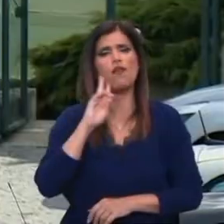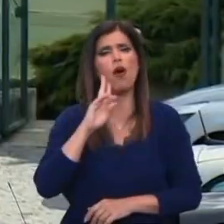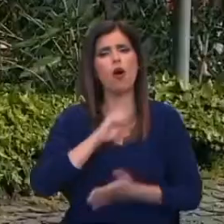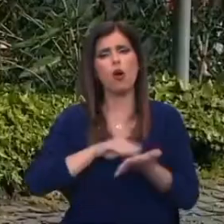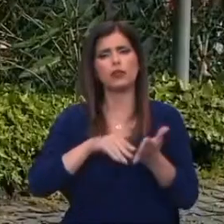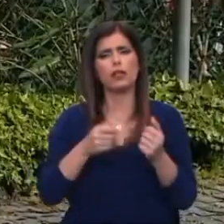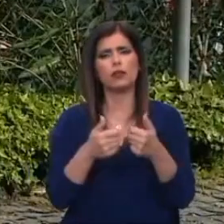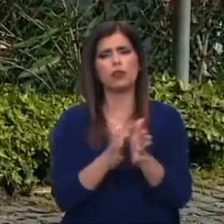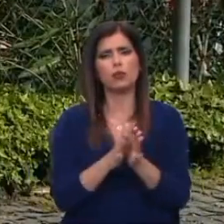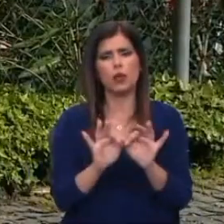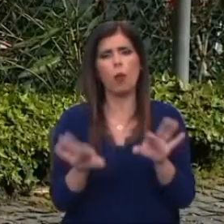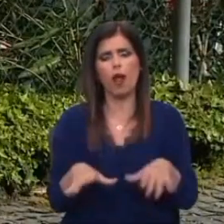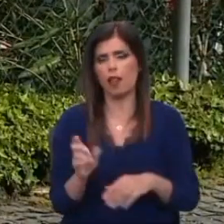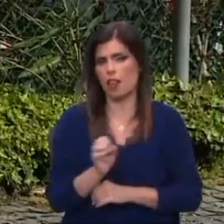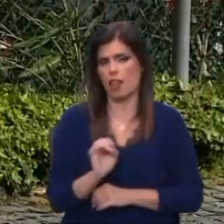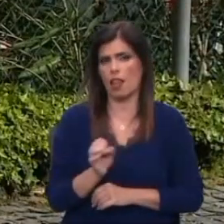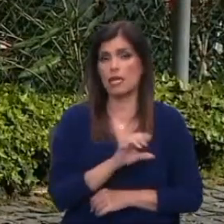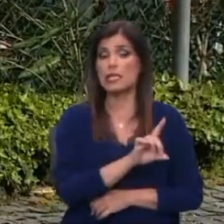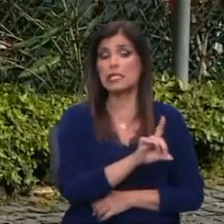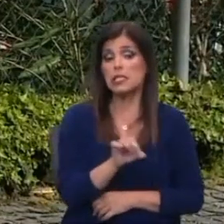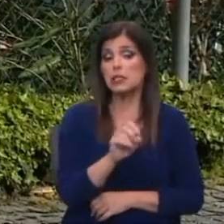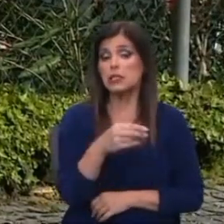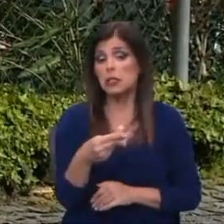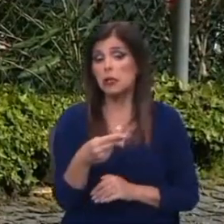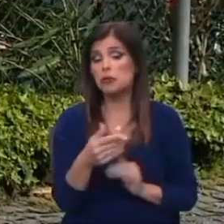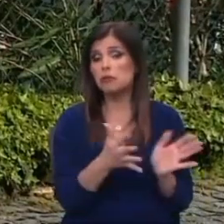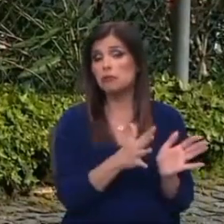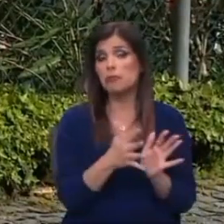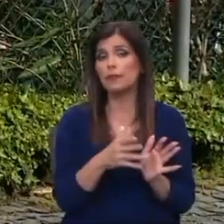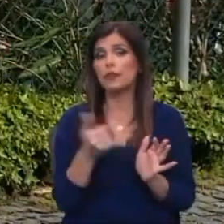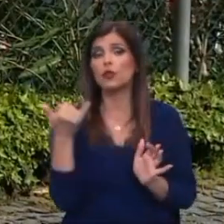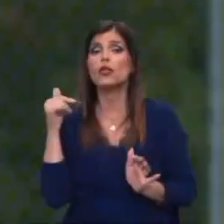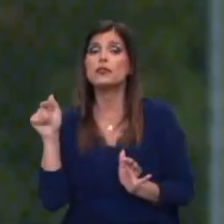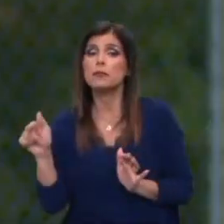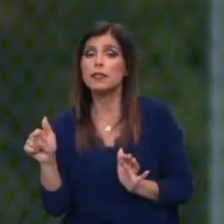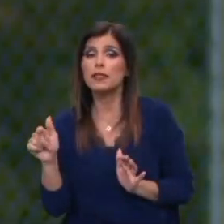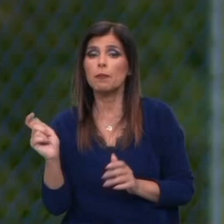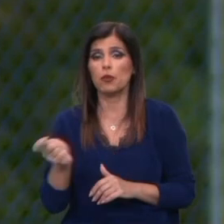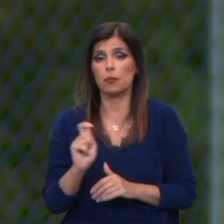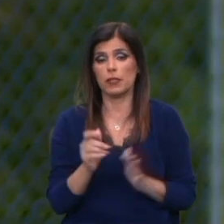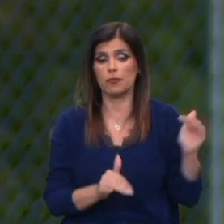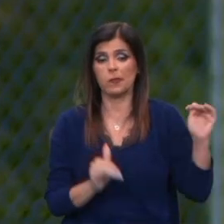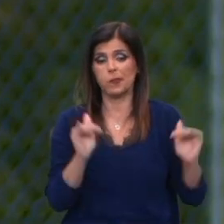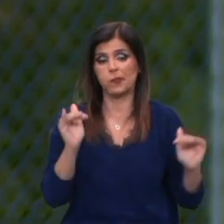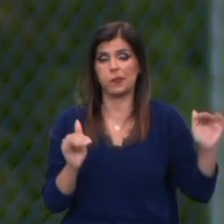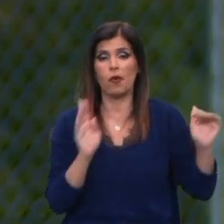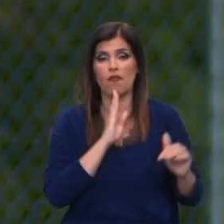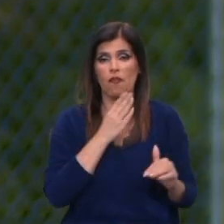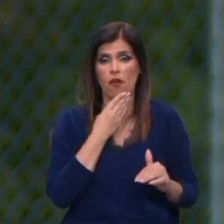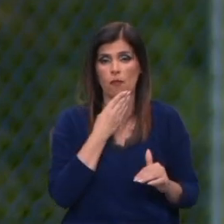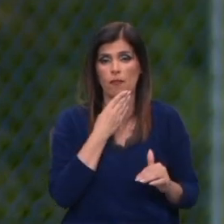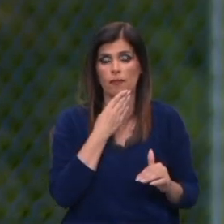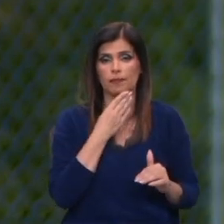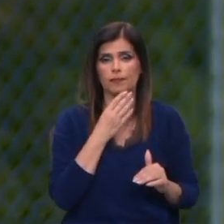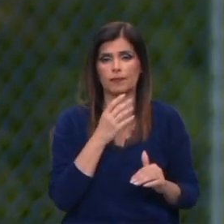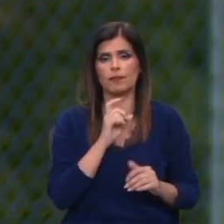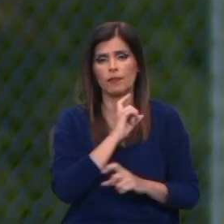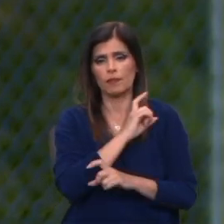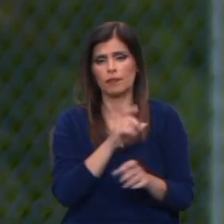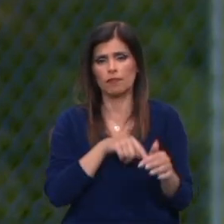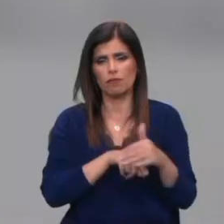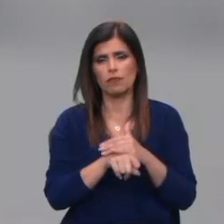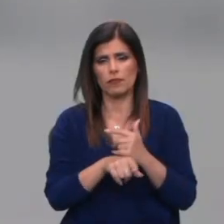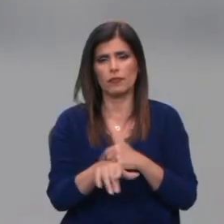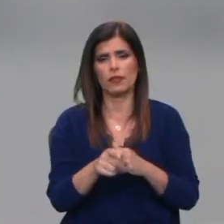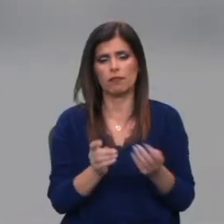para todos, variava entre os 600 euros e os 2 mil mensais. A comunicação interna era